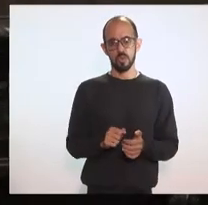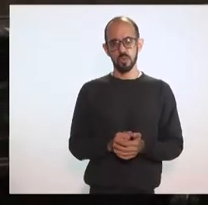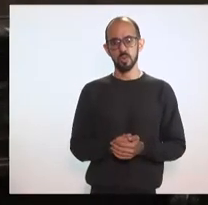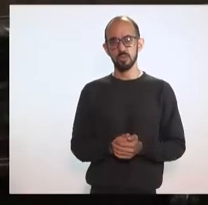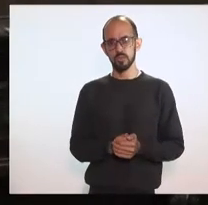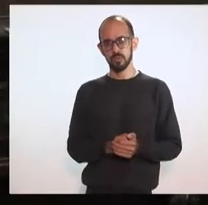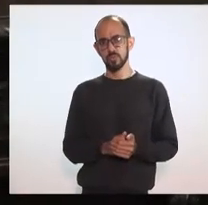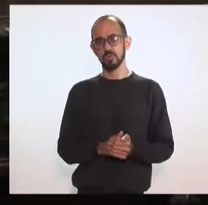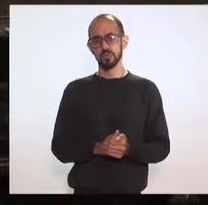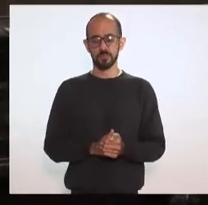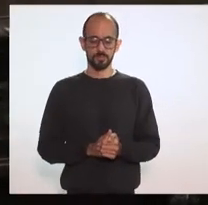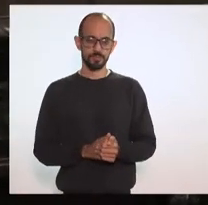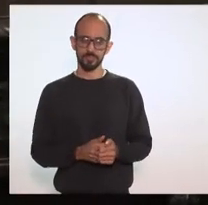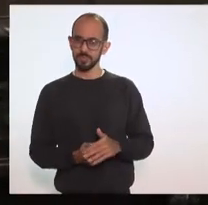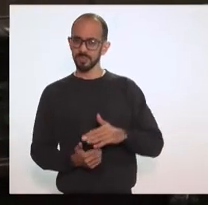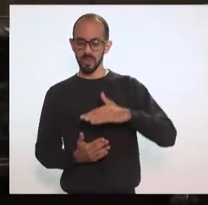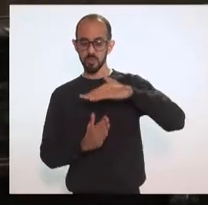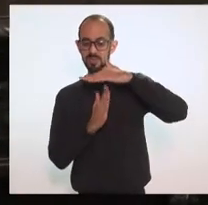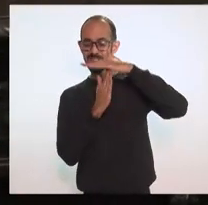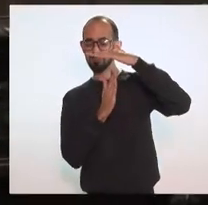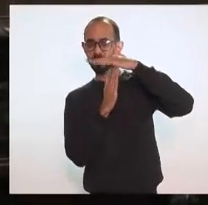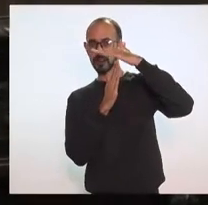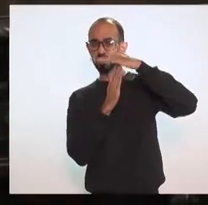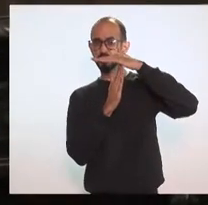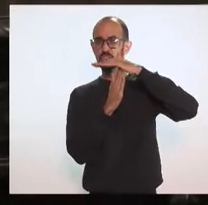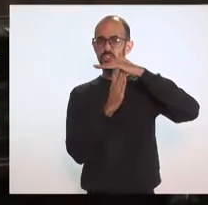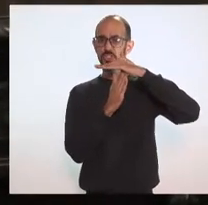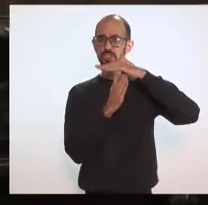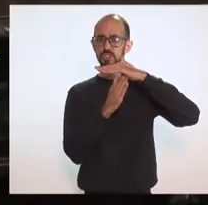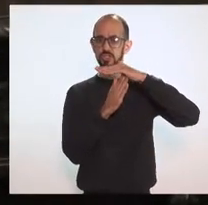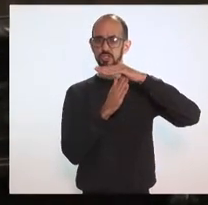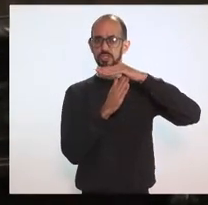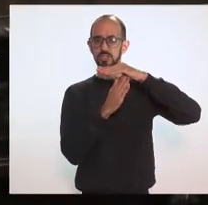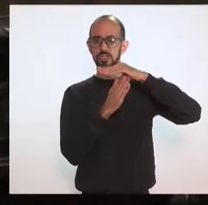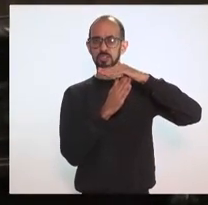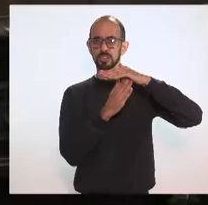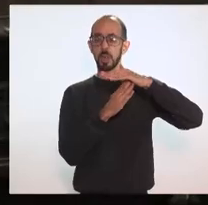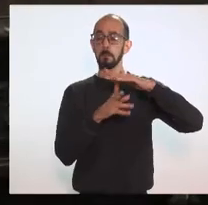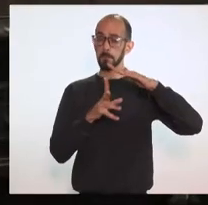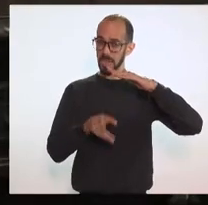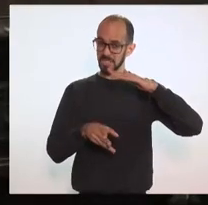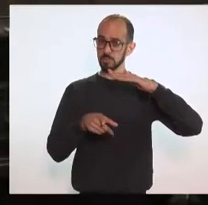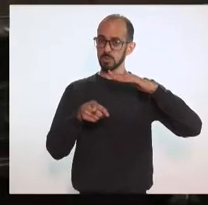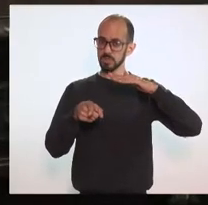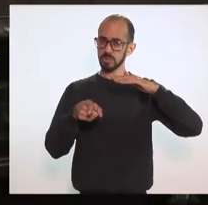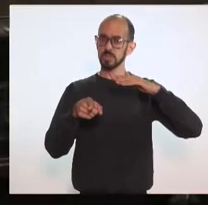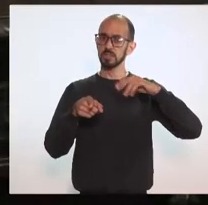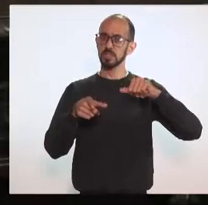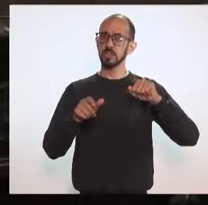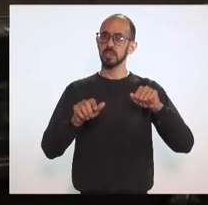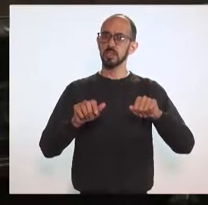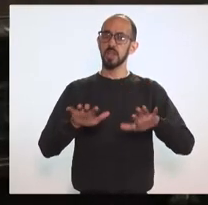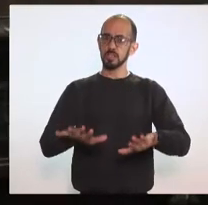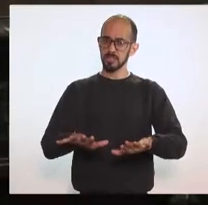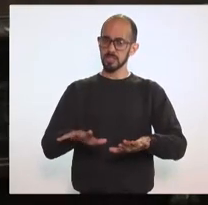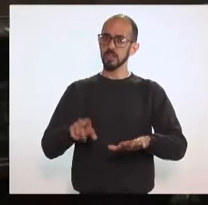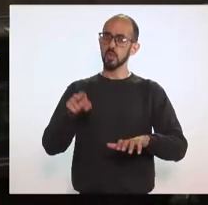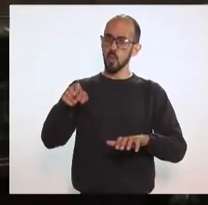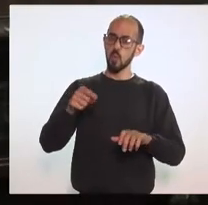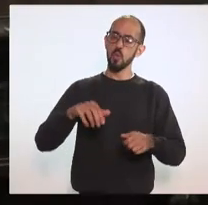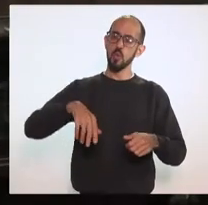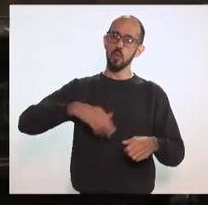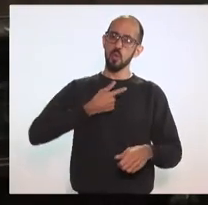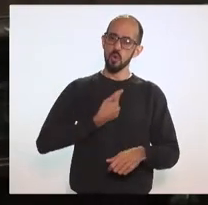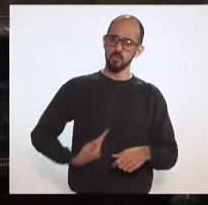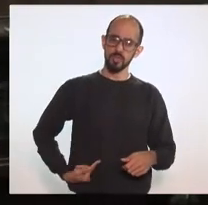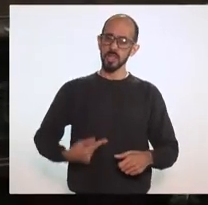iremos é da curva tecnológica e mesmo assim mesmo assim isso tem que ter dirigentes falando